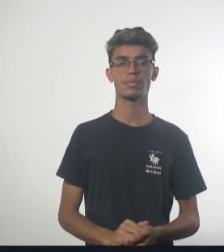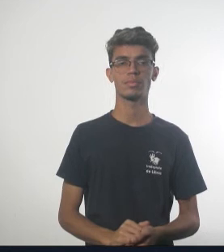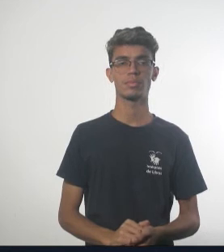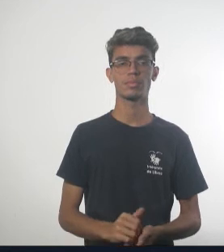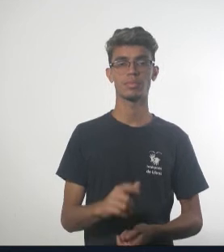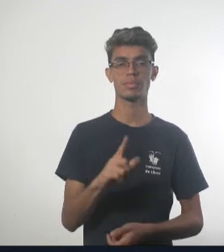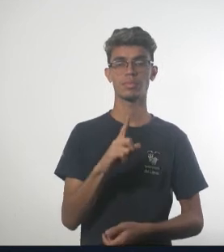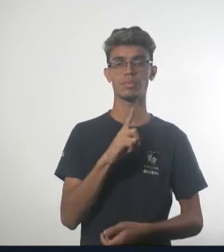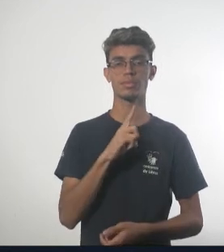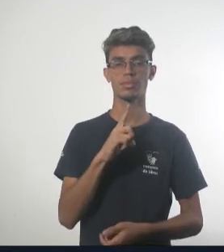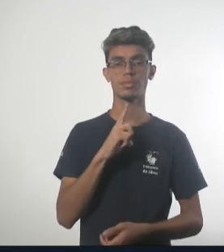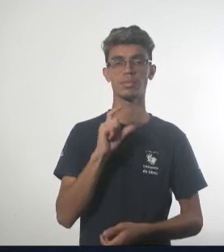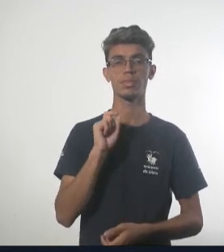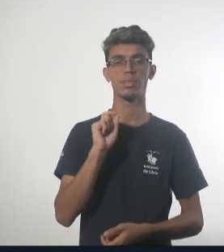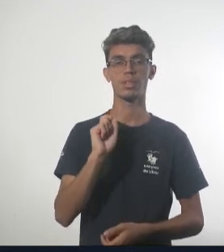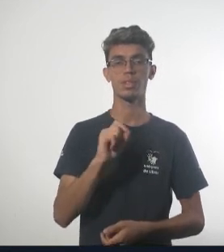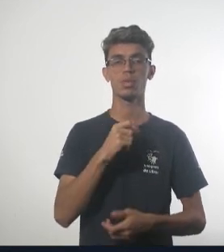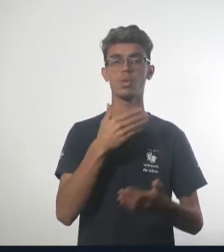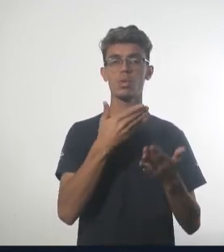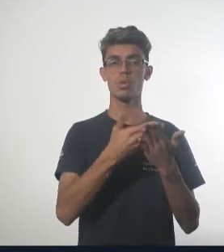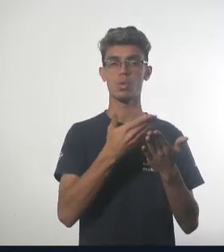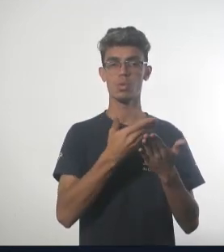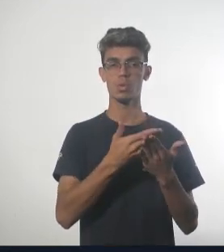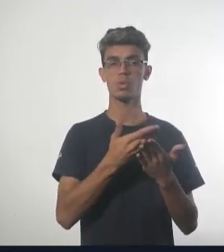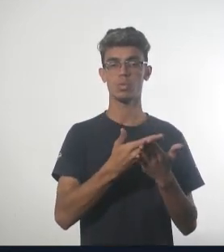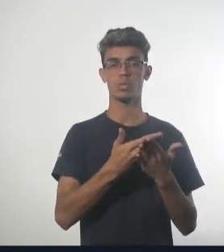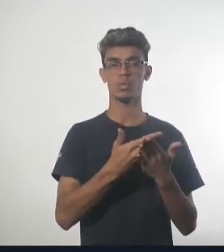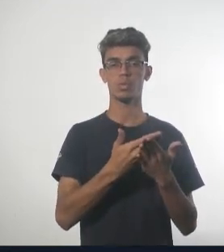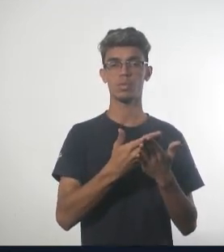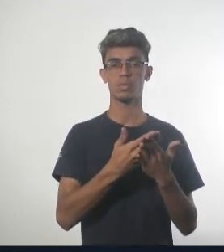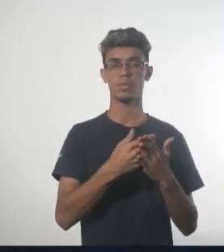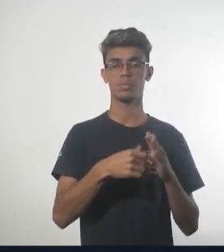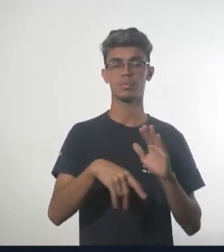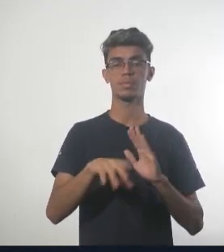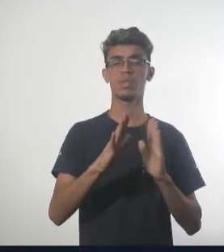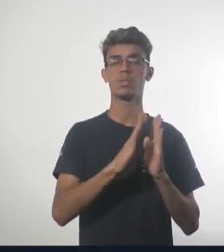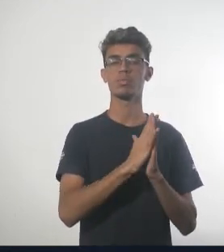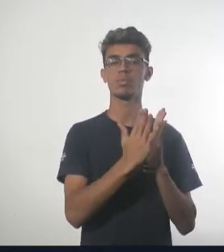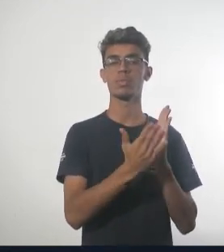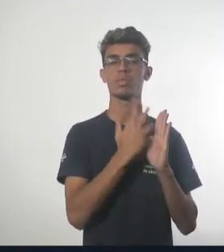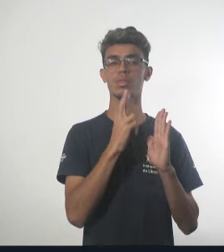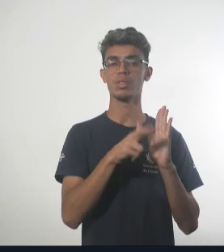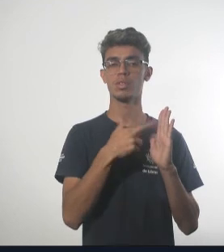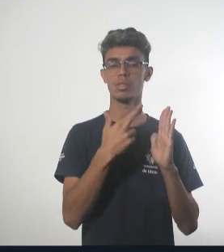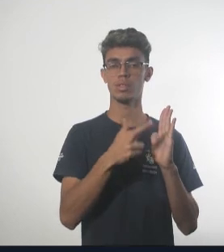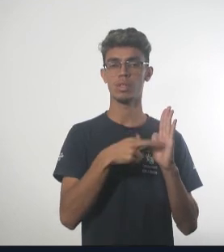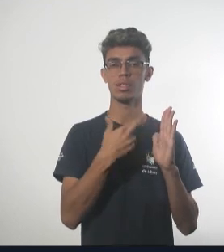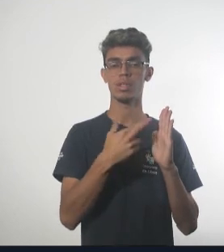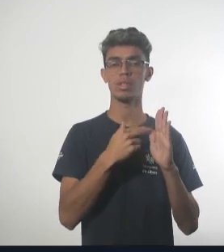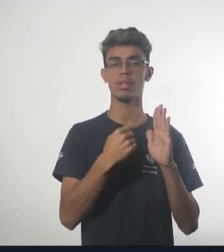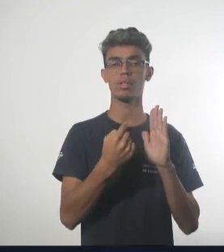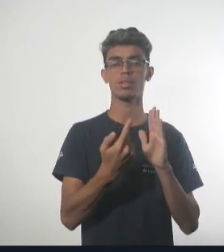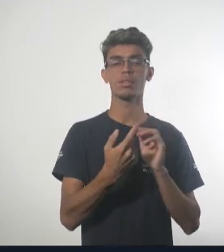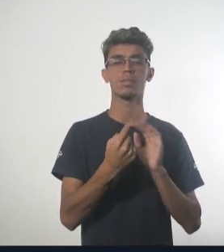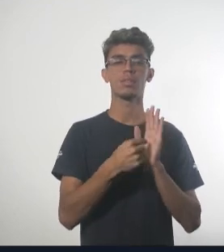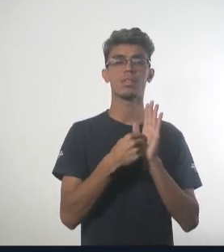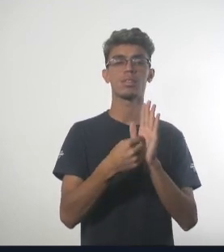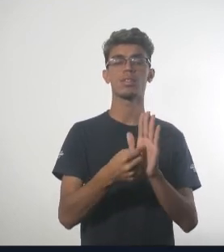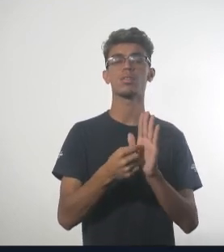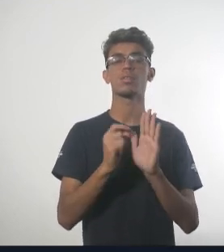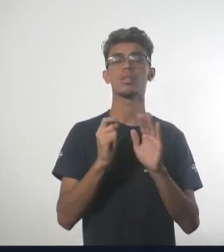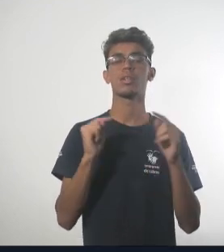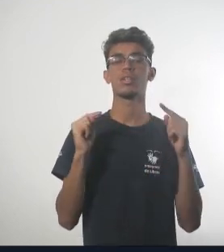Nós trouxemos aqui um recorte de um estudo que está publicado na revista Nature em relação à transmissão do Covid-19, né?